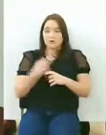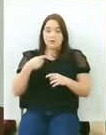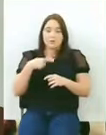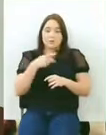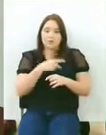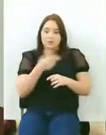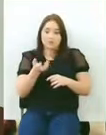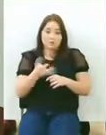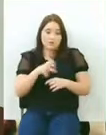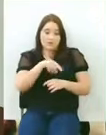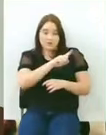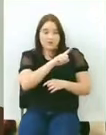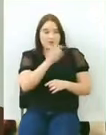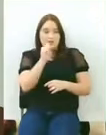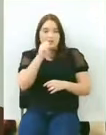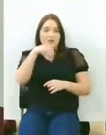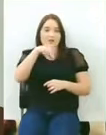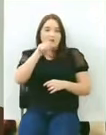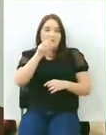tinha vontade de ir para a França.